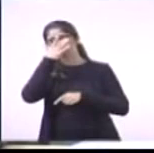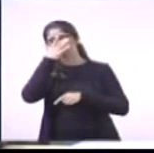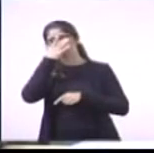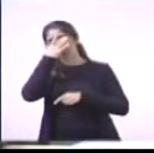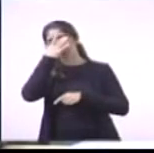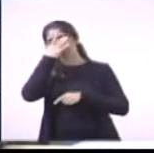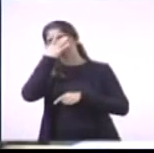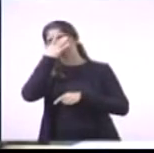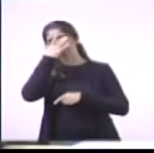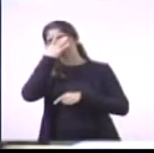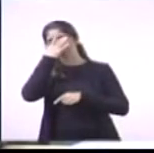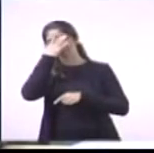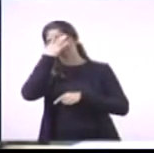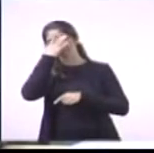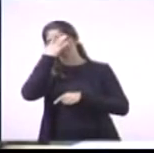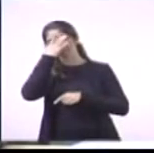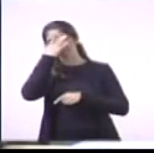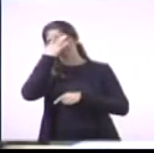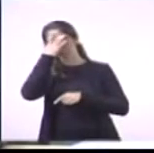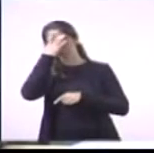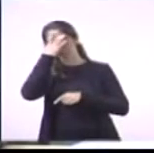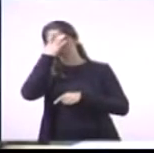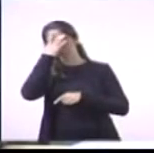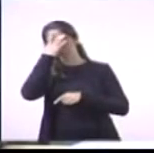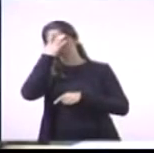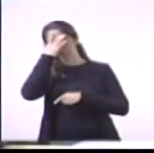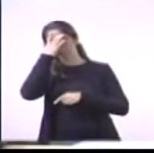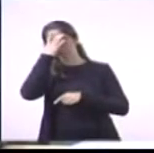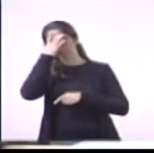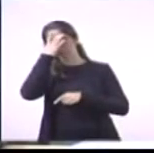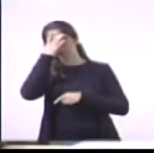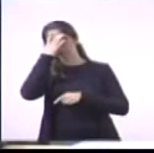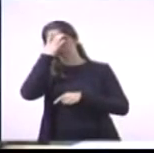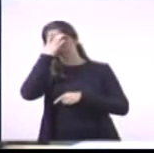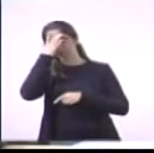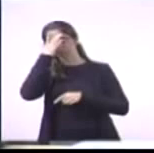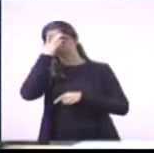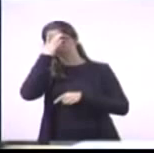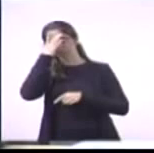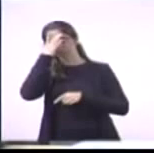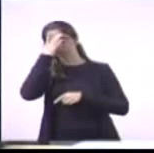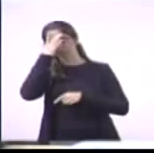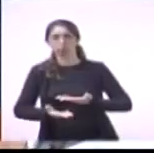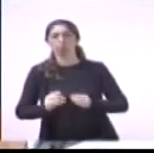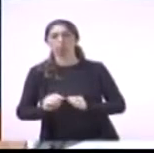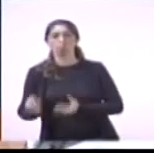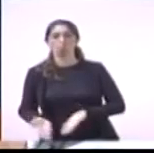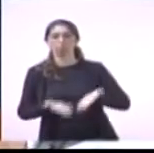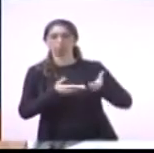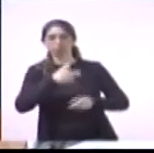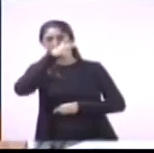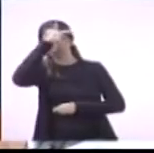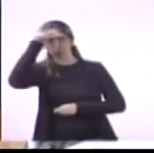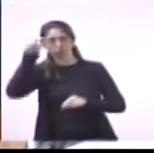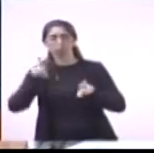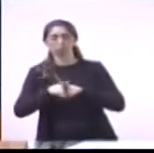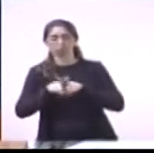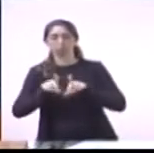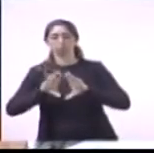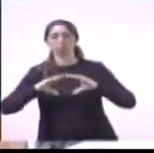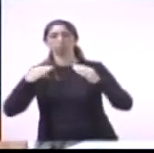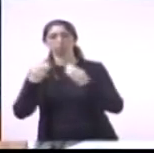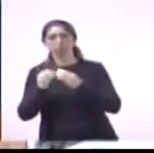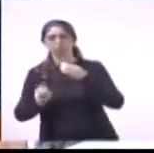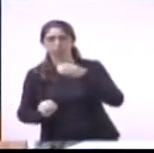nossa população, gerando uma obrigação ao Executivo e também ao Legislativo